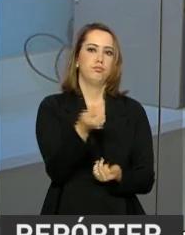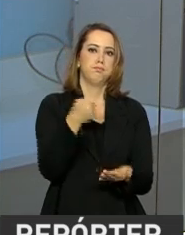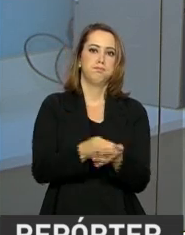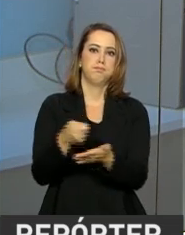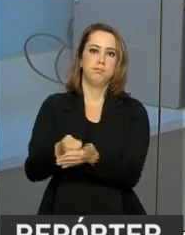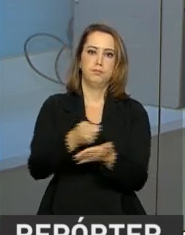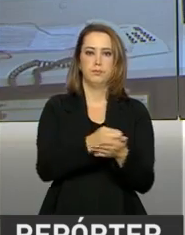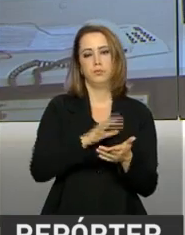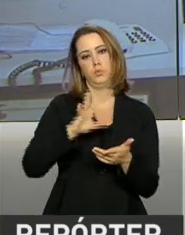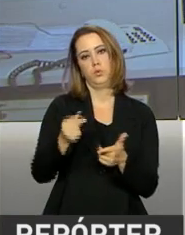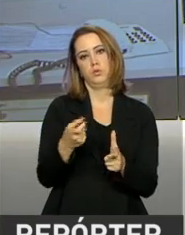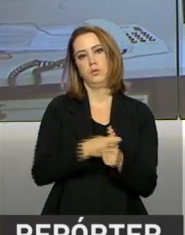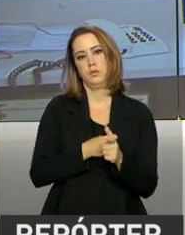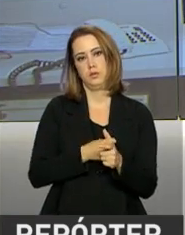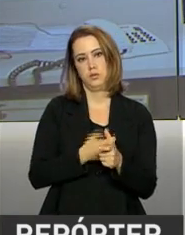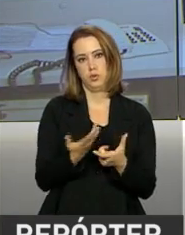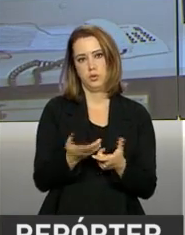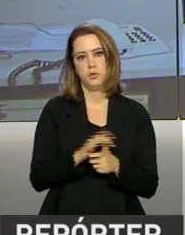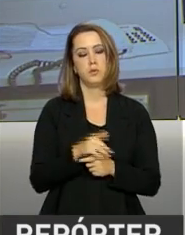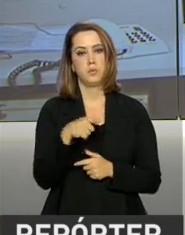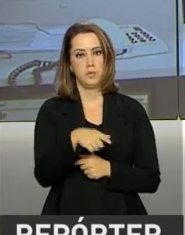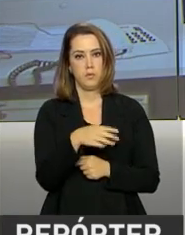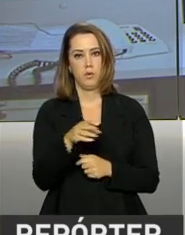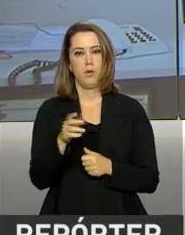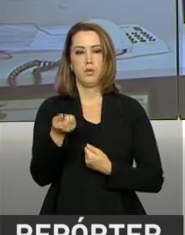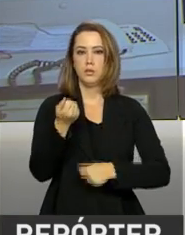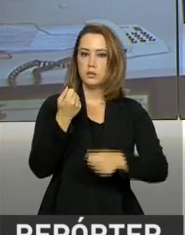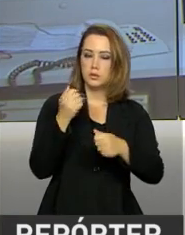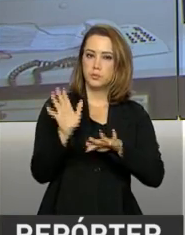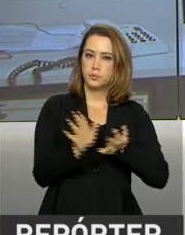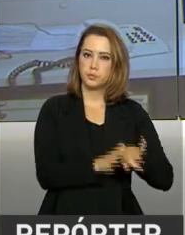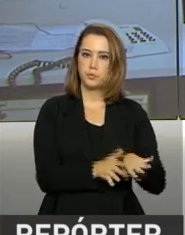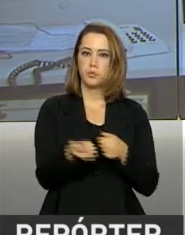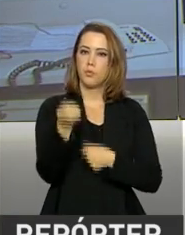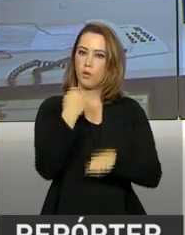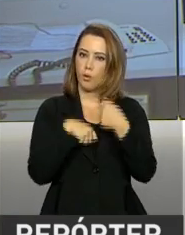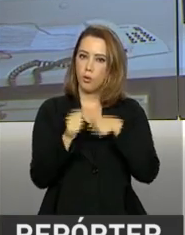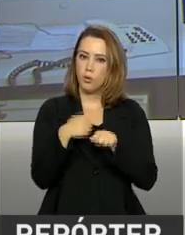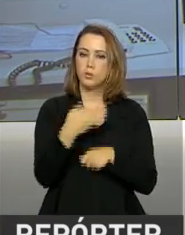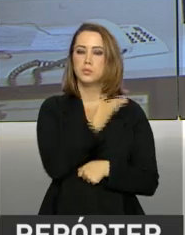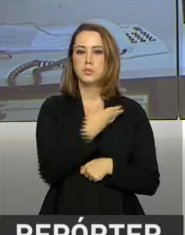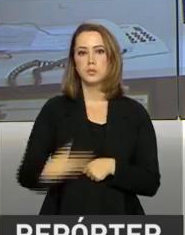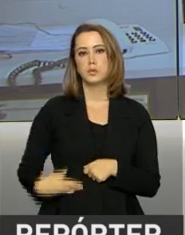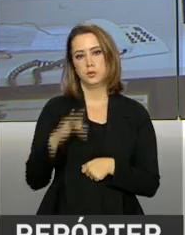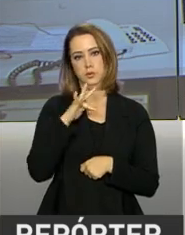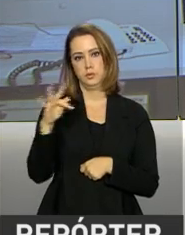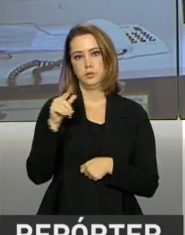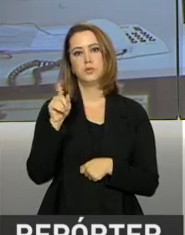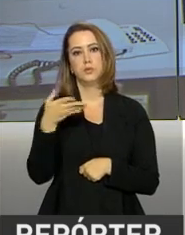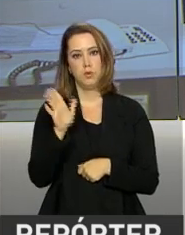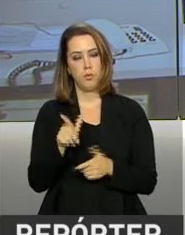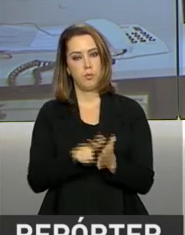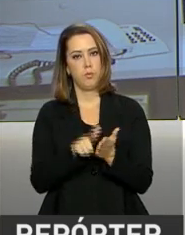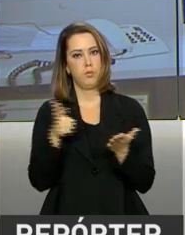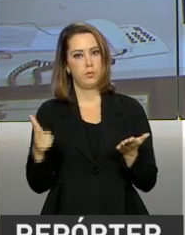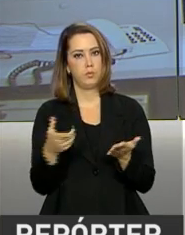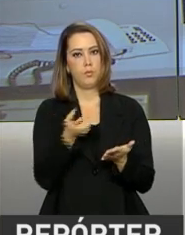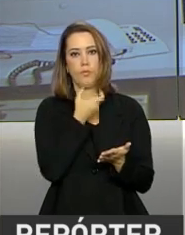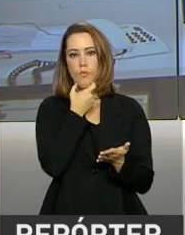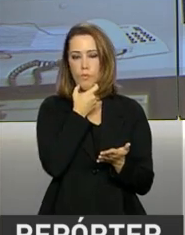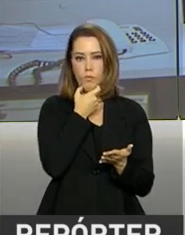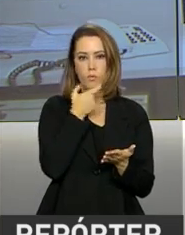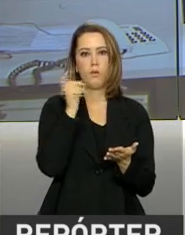os compromissos e as medidas econômicas adotadas pelo governo de Michel Temer foram destaque no jornal britânico